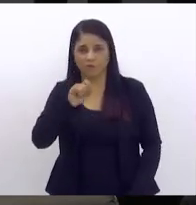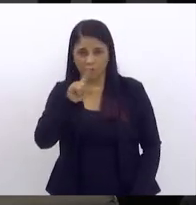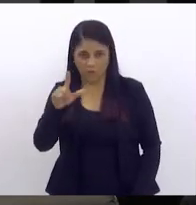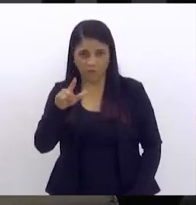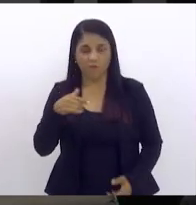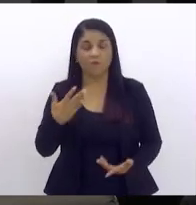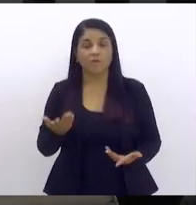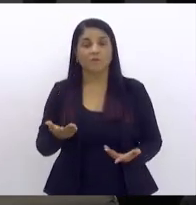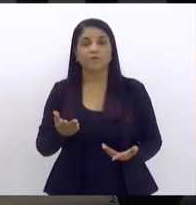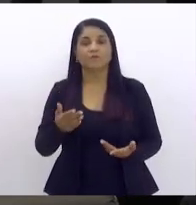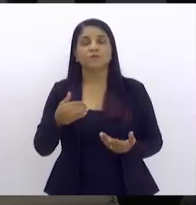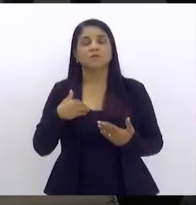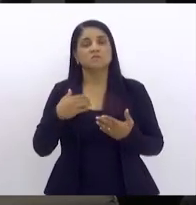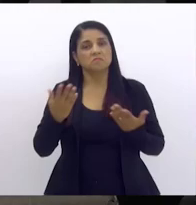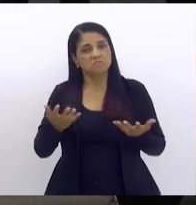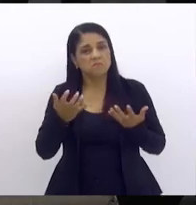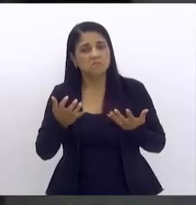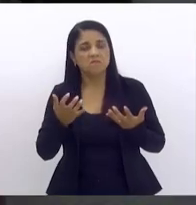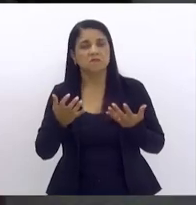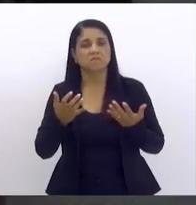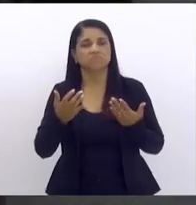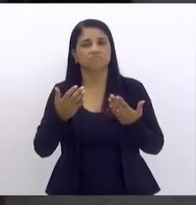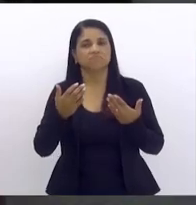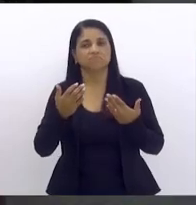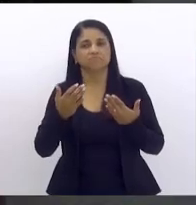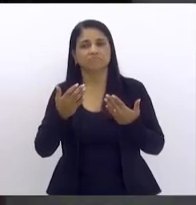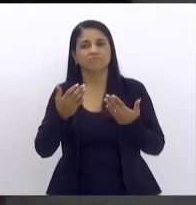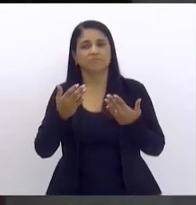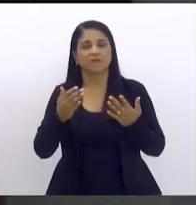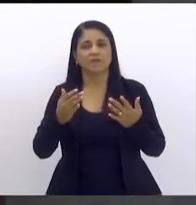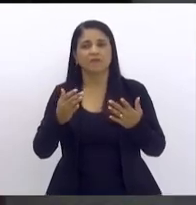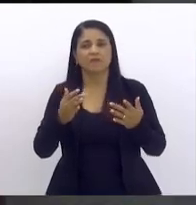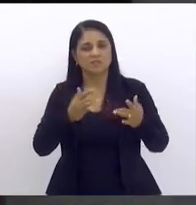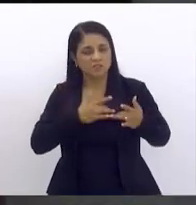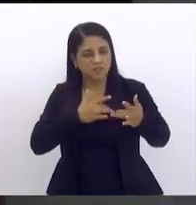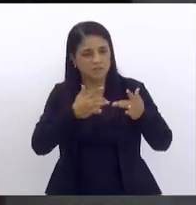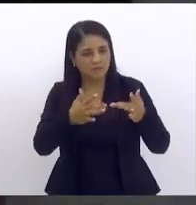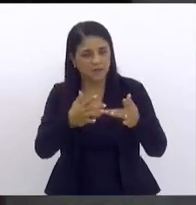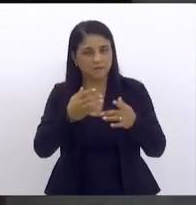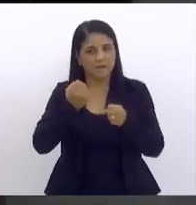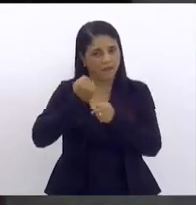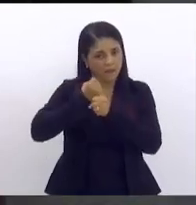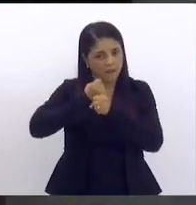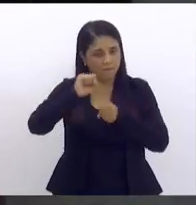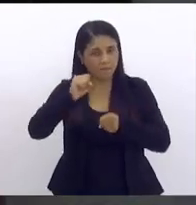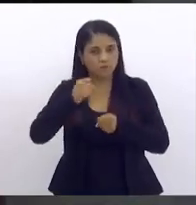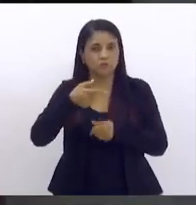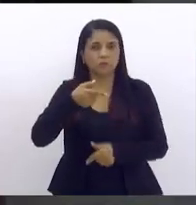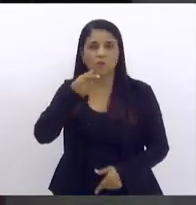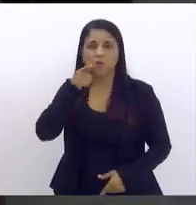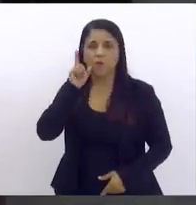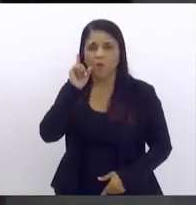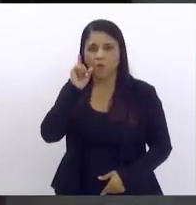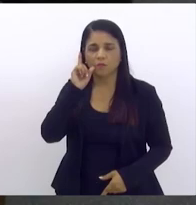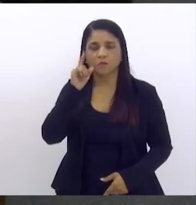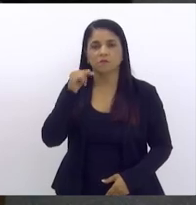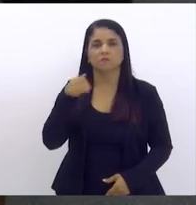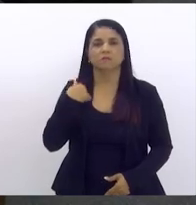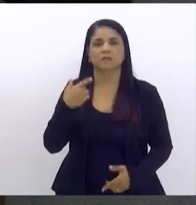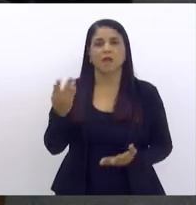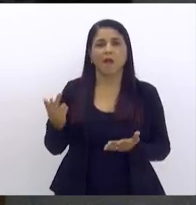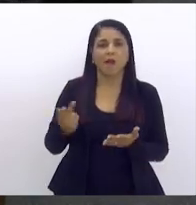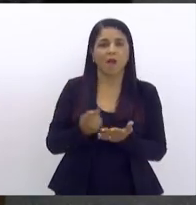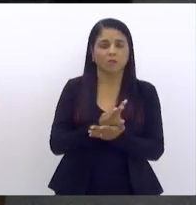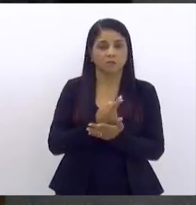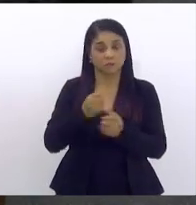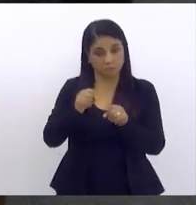Queria manifestar total solidariedade e repúdio ao que aconteceu ontem a uma parlamentar do estado do Rio